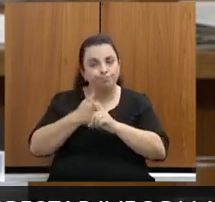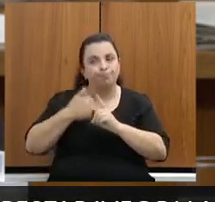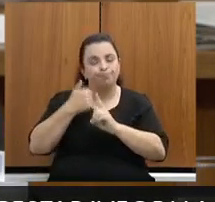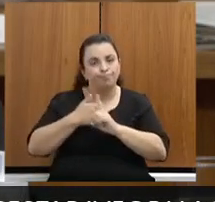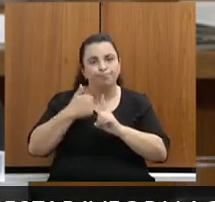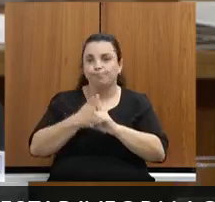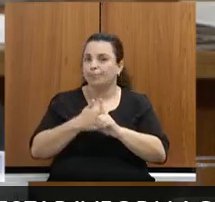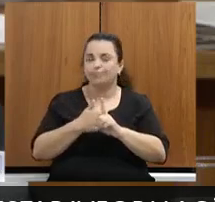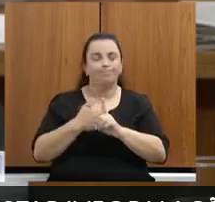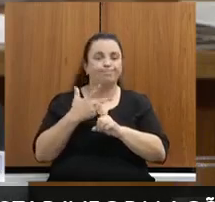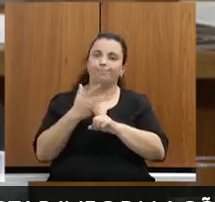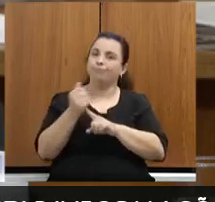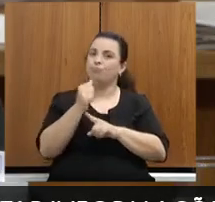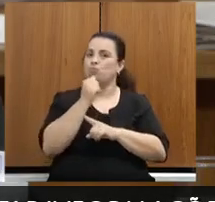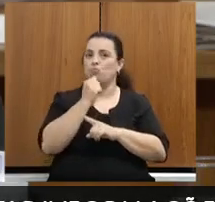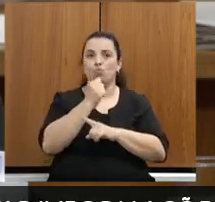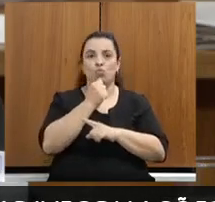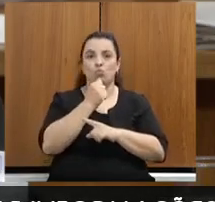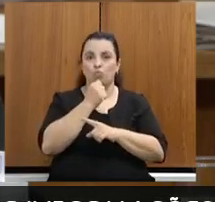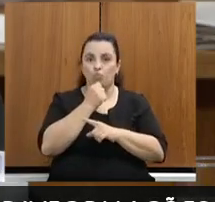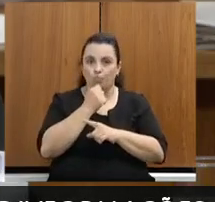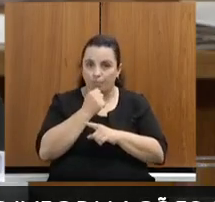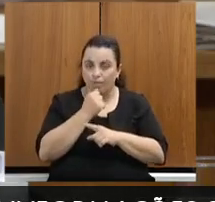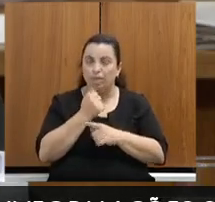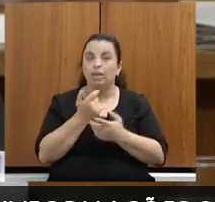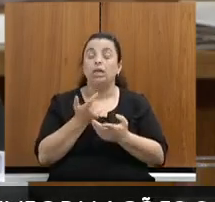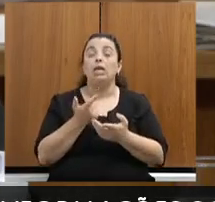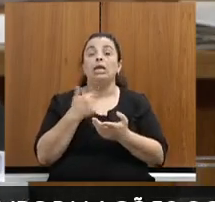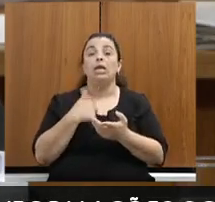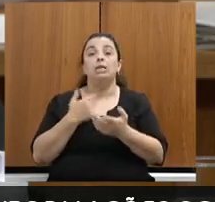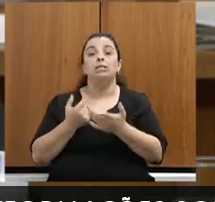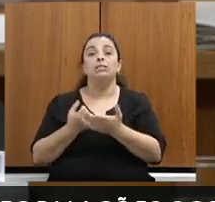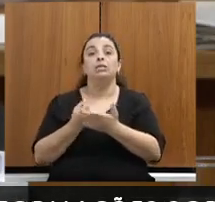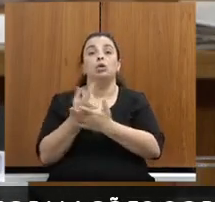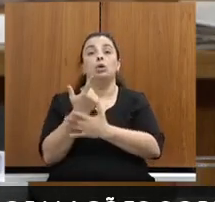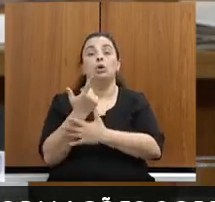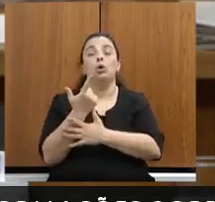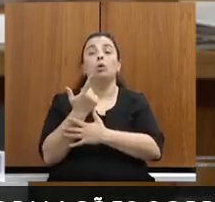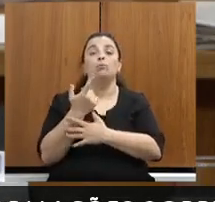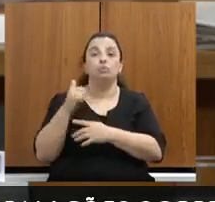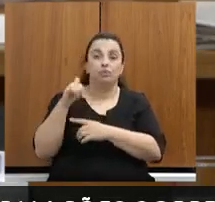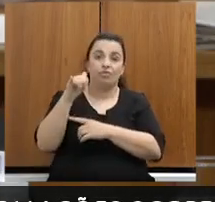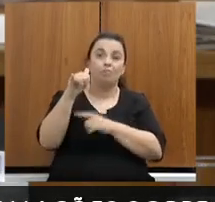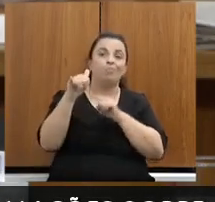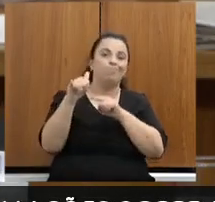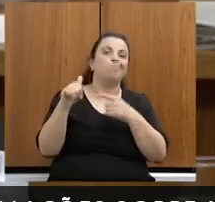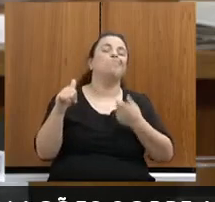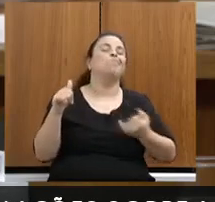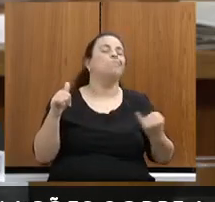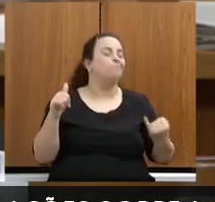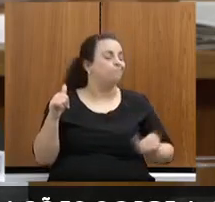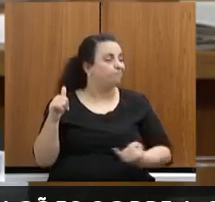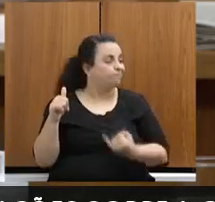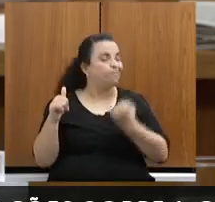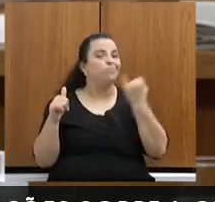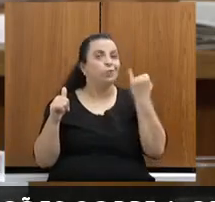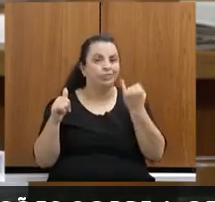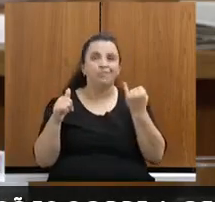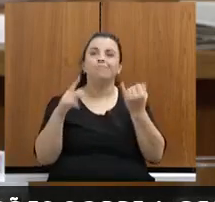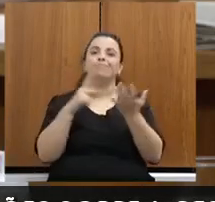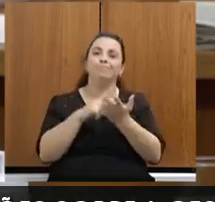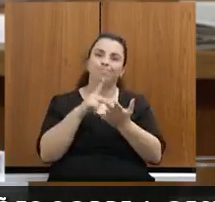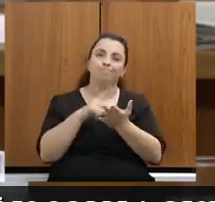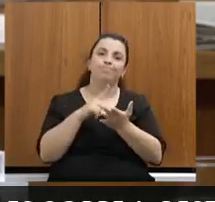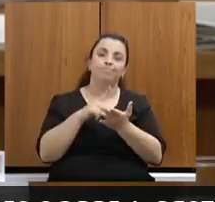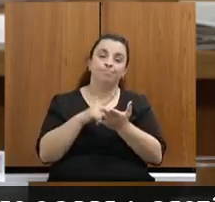êxito e essa essa aquisição era é extremamente importante é isso que você